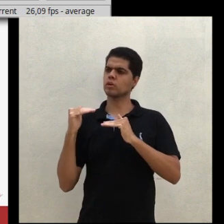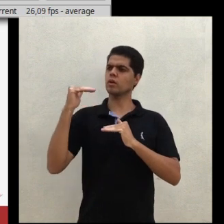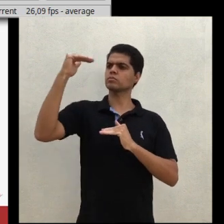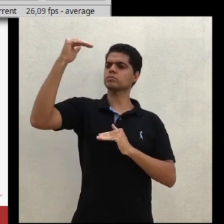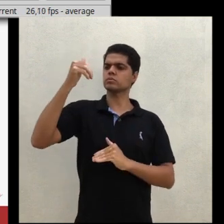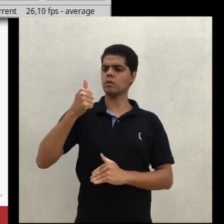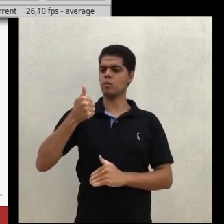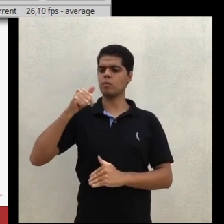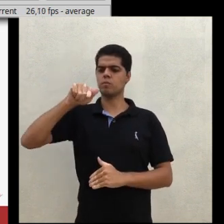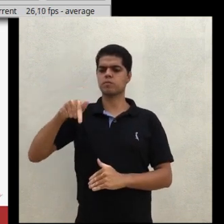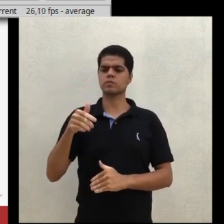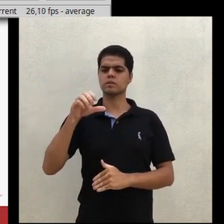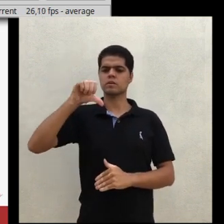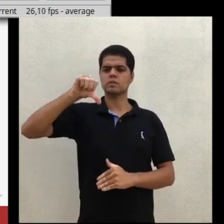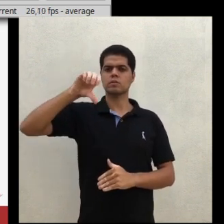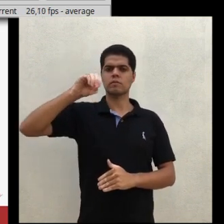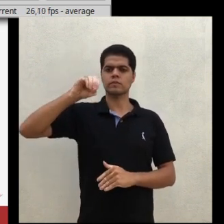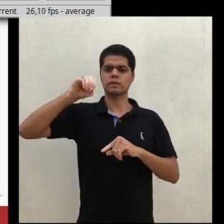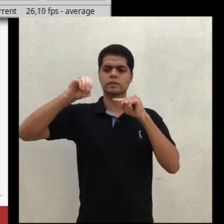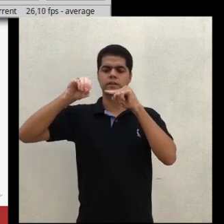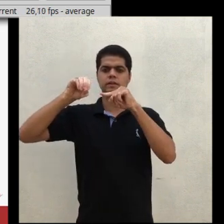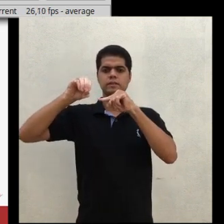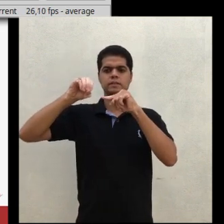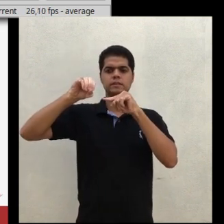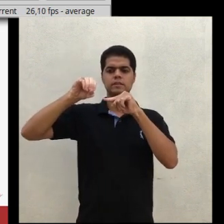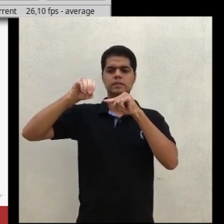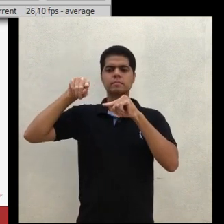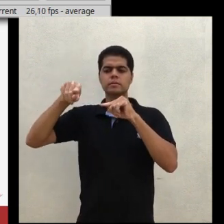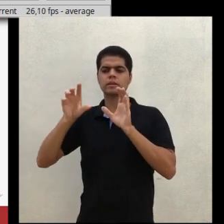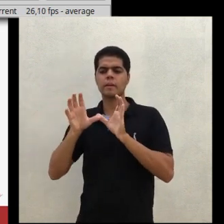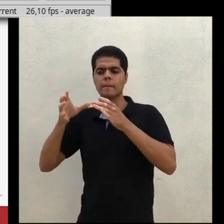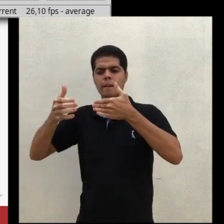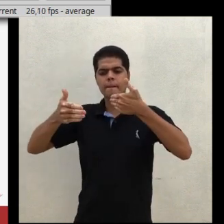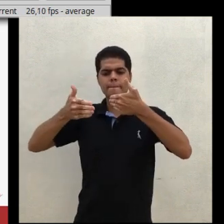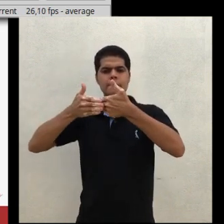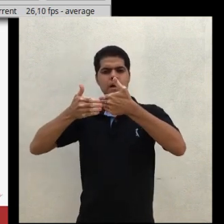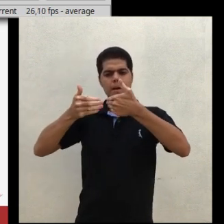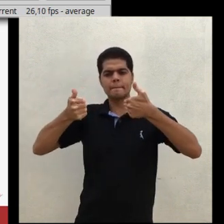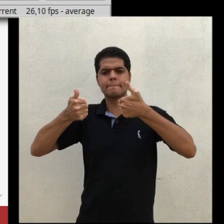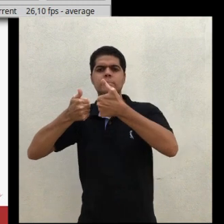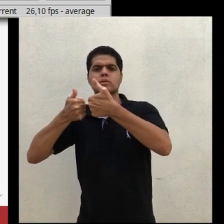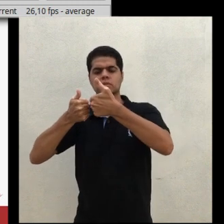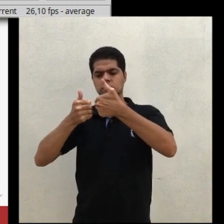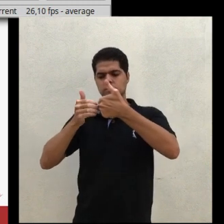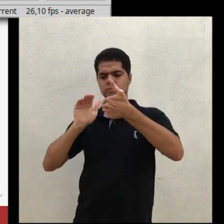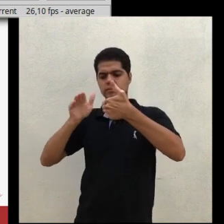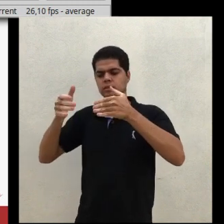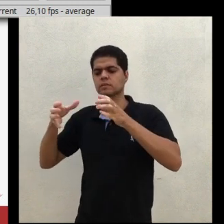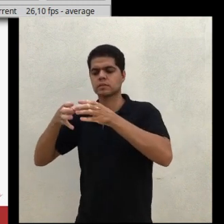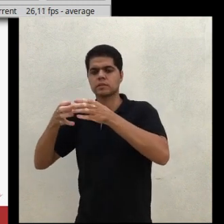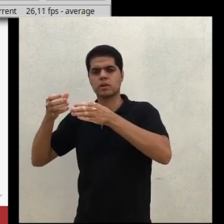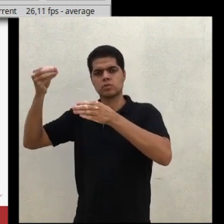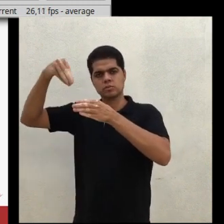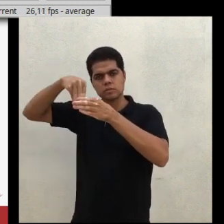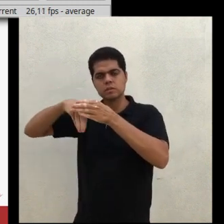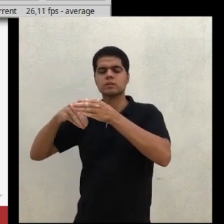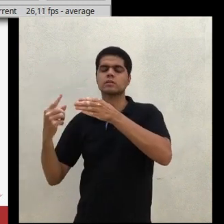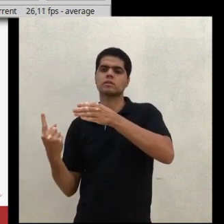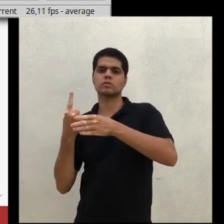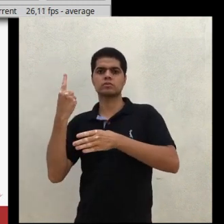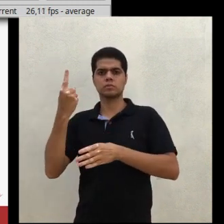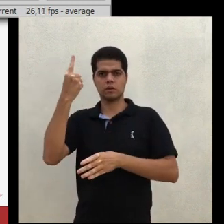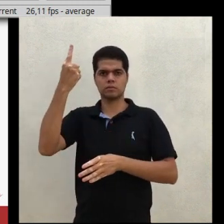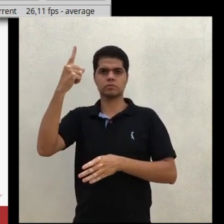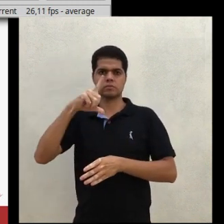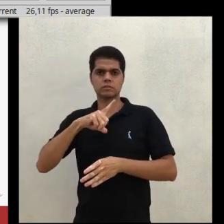ó, muito próximo de 1. Né? Então, quanto maior o valor, mais compatível aquele elemento vai ser em relação ao conjunto que ele descreve.